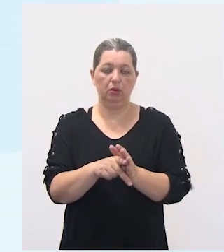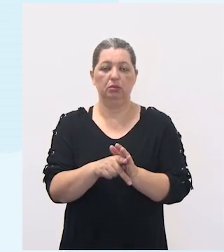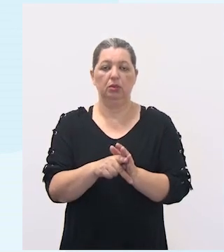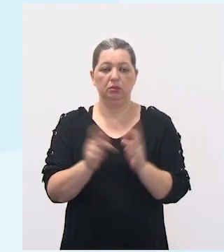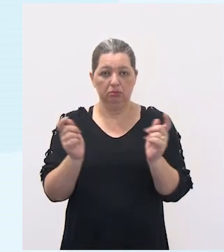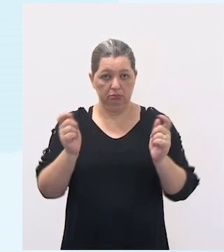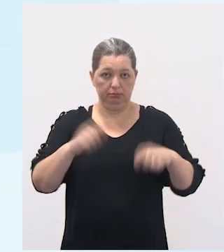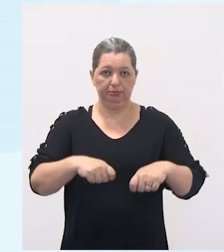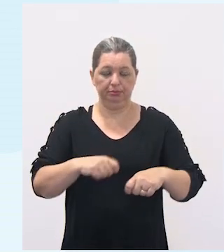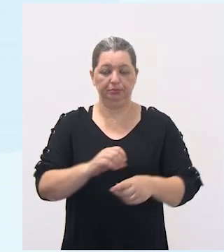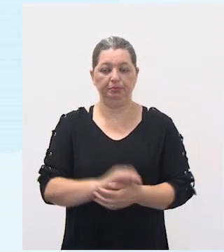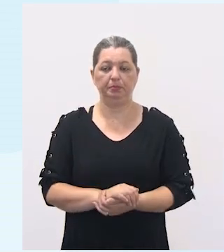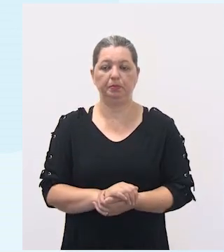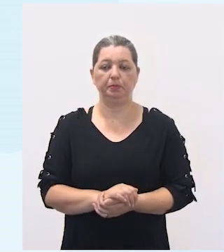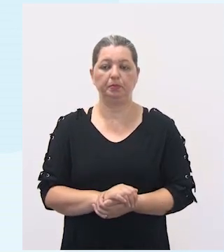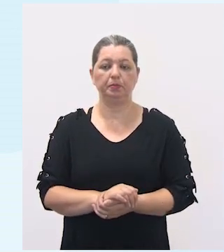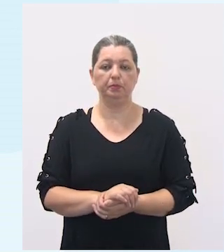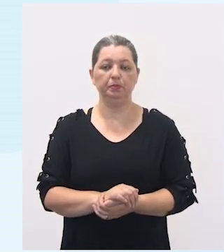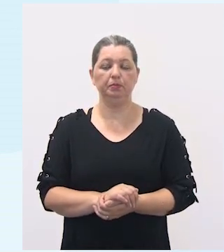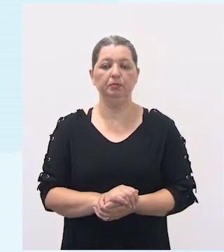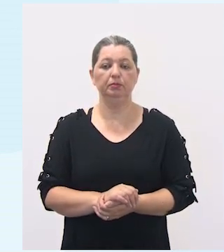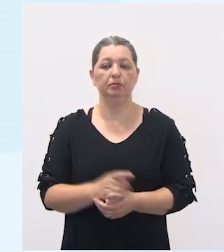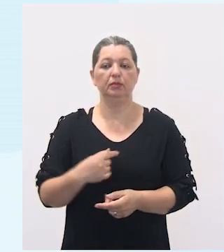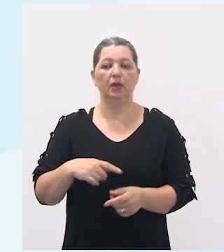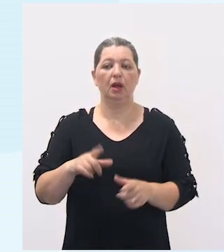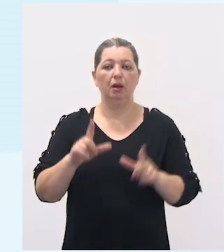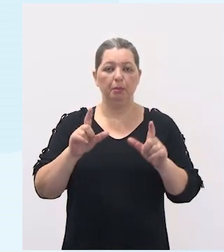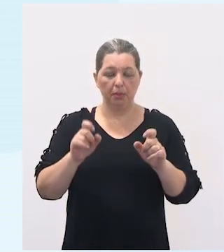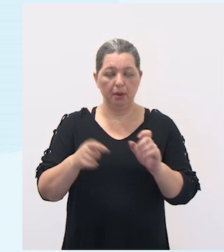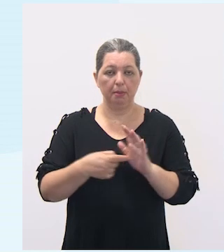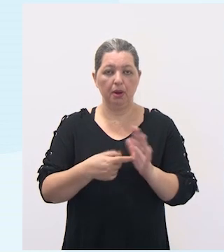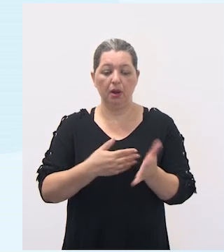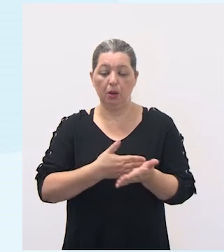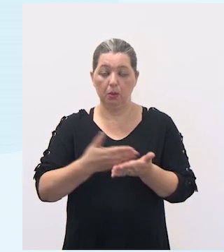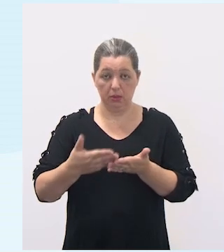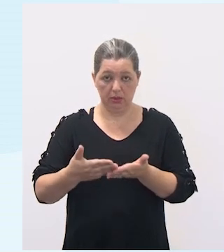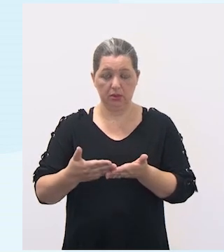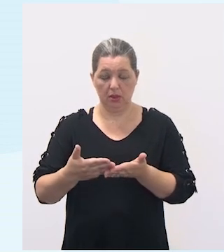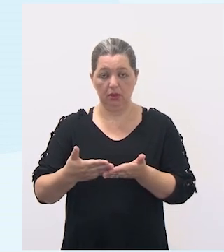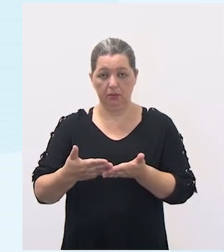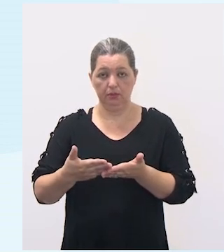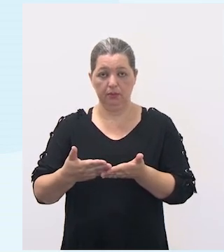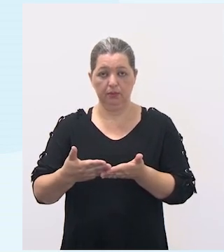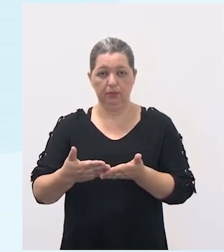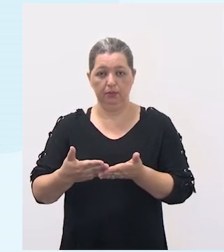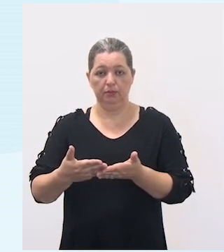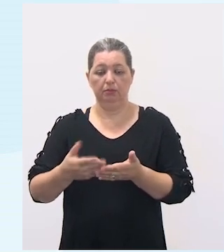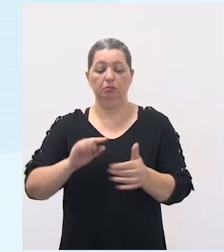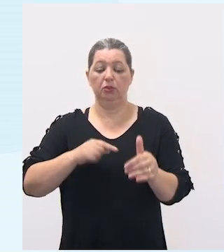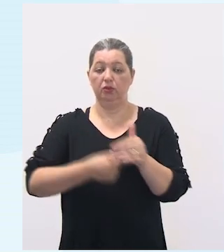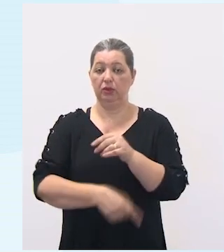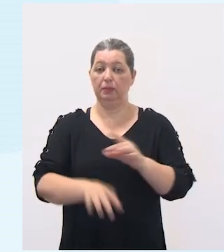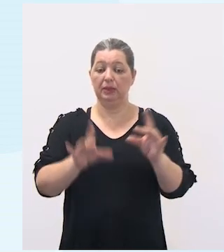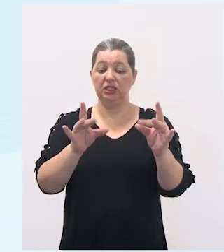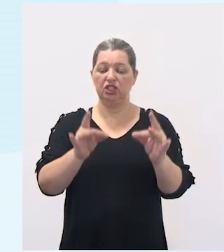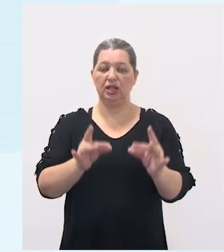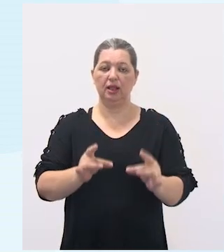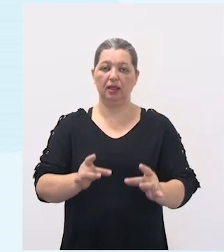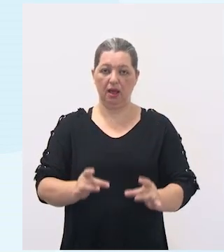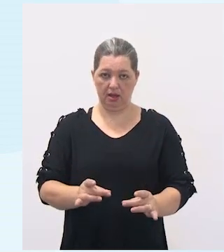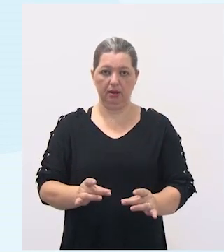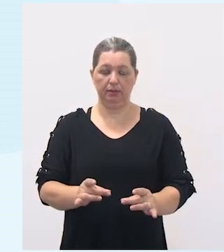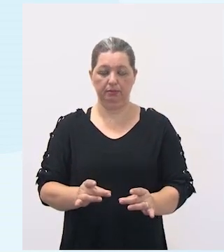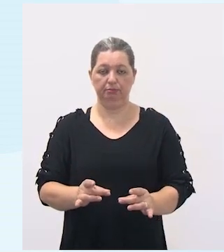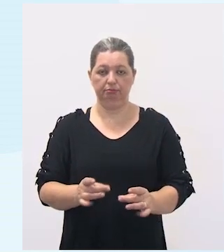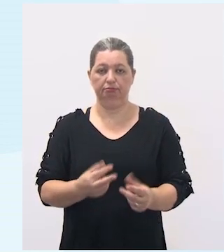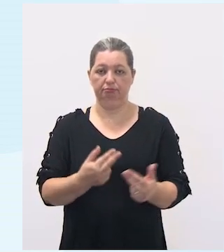só dar um start aqui, e a professora Valéria Marques vai entrar mais assim profundamente nessa questão que